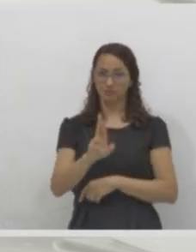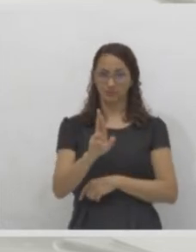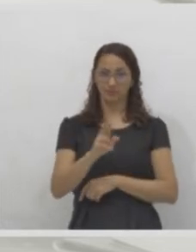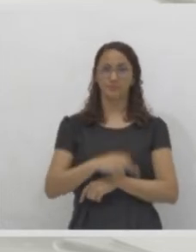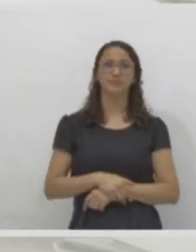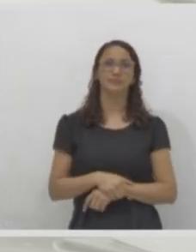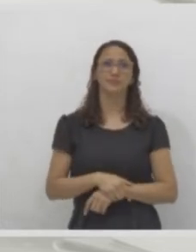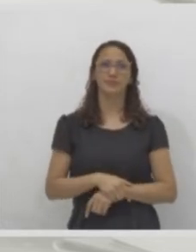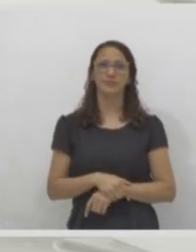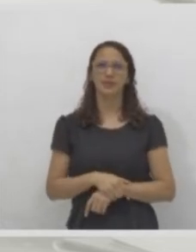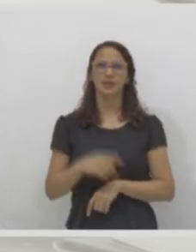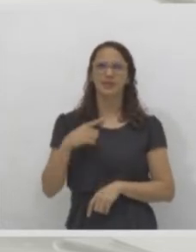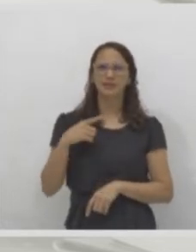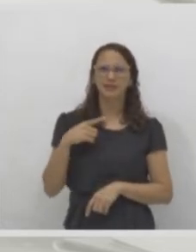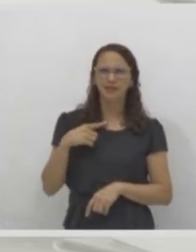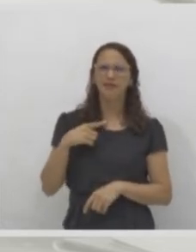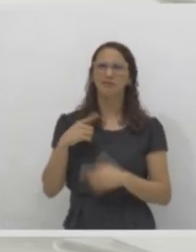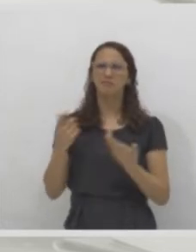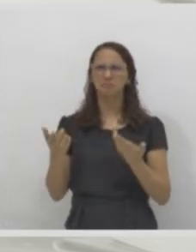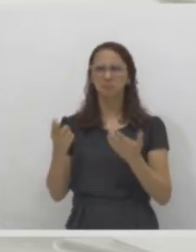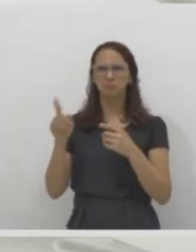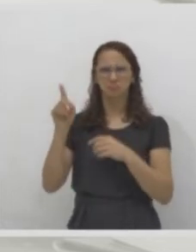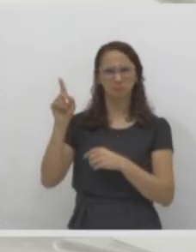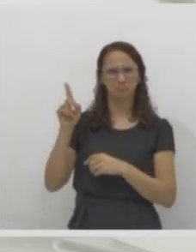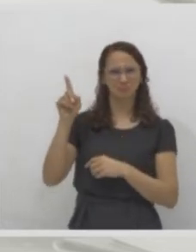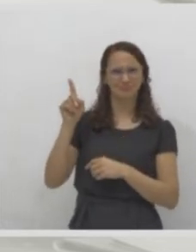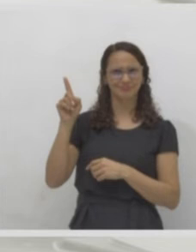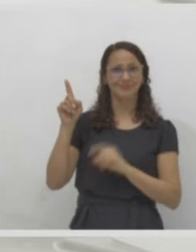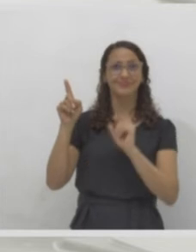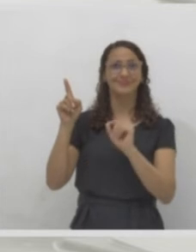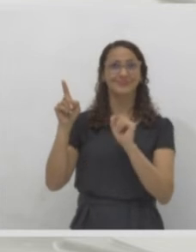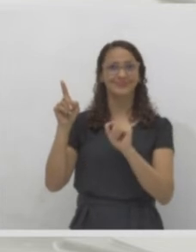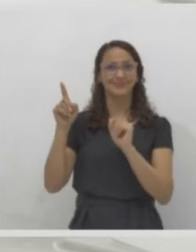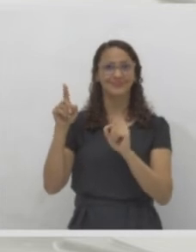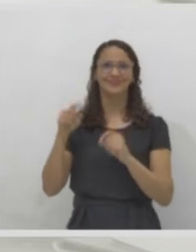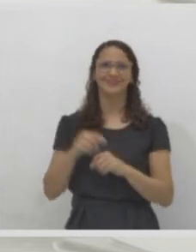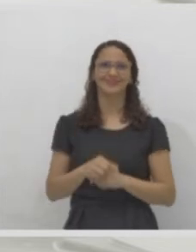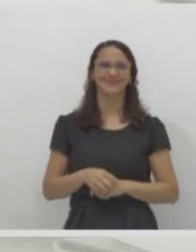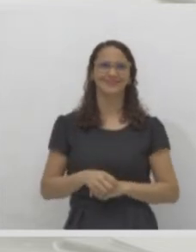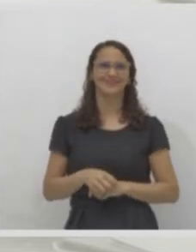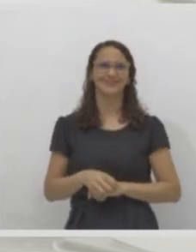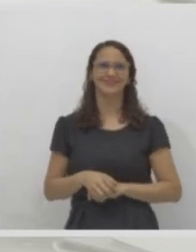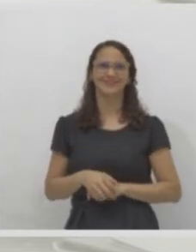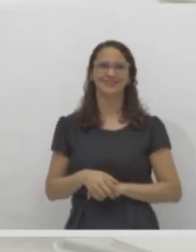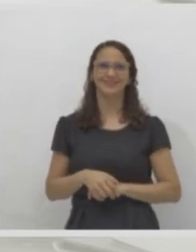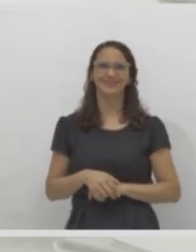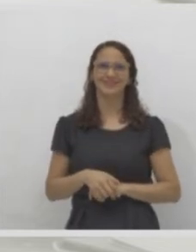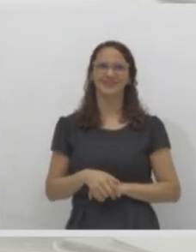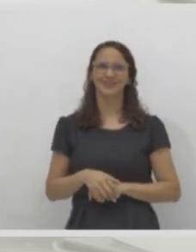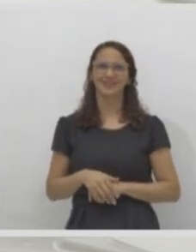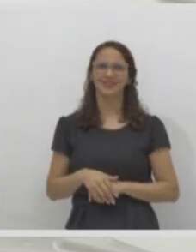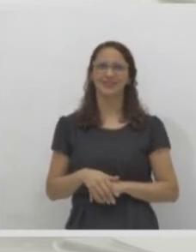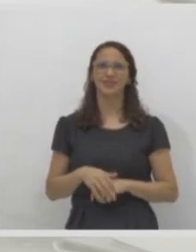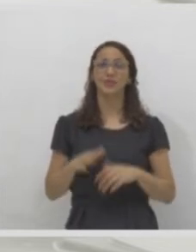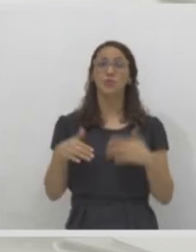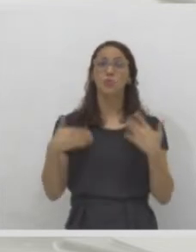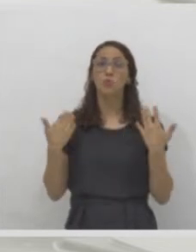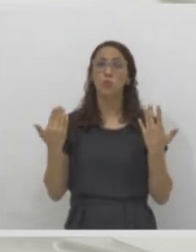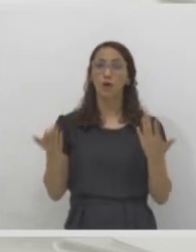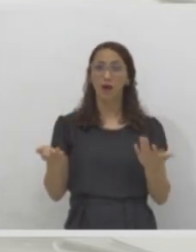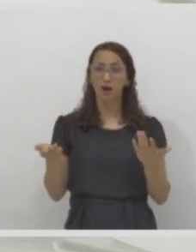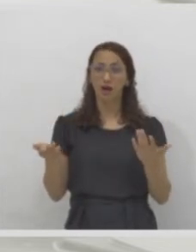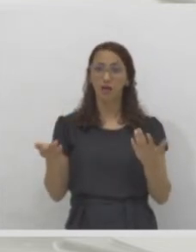né? Observe bem. Agora vamos responder. Letra A. Qual objeto está realizando um